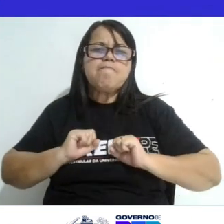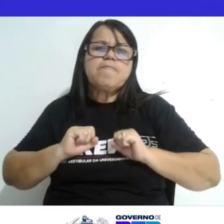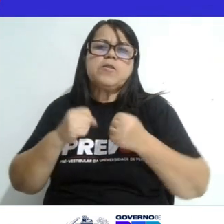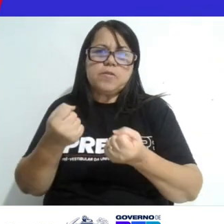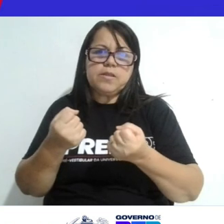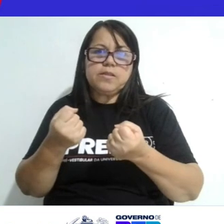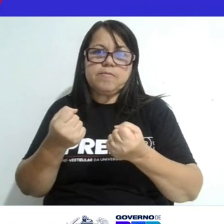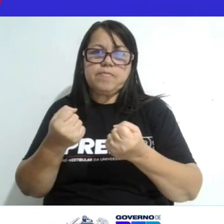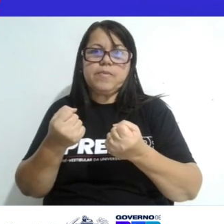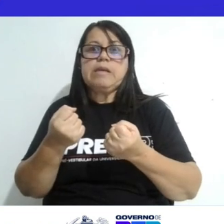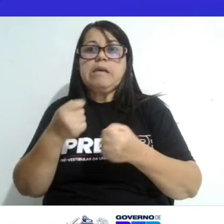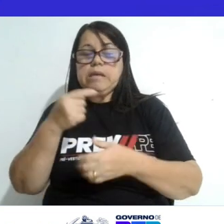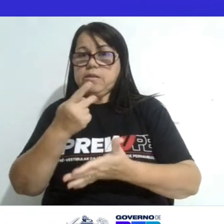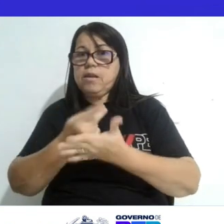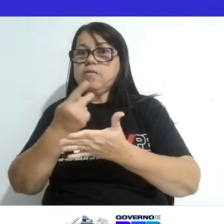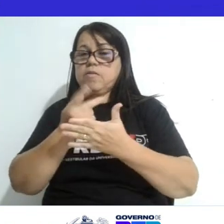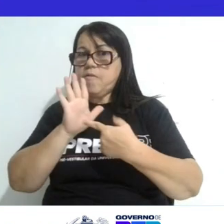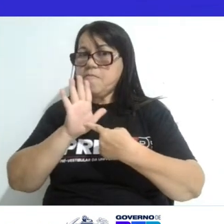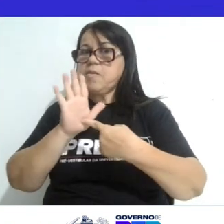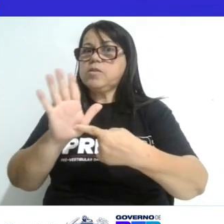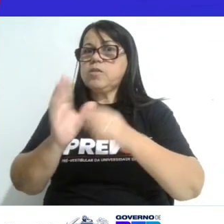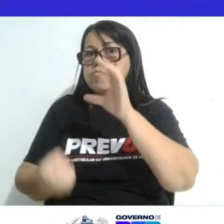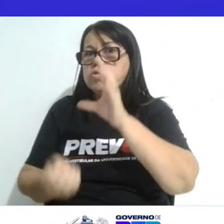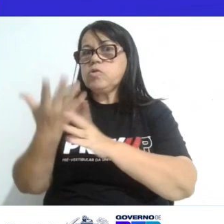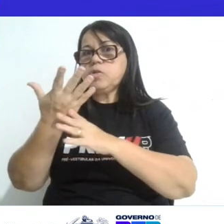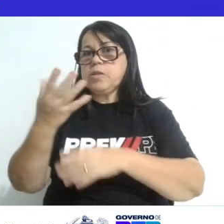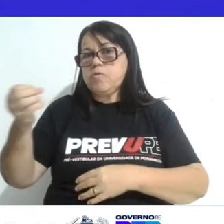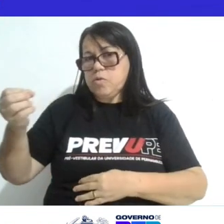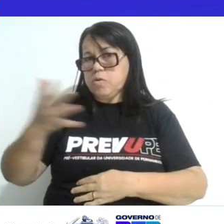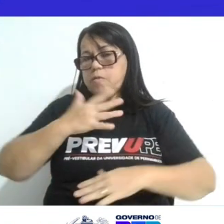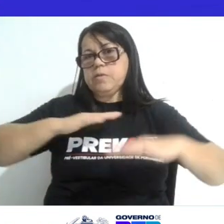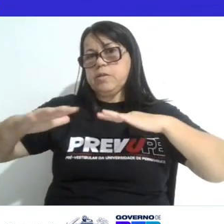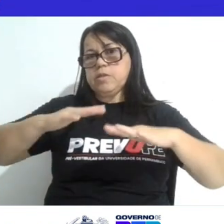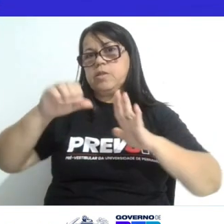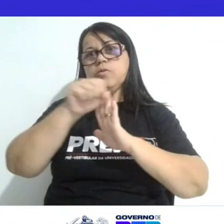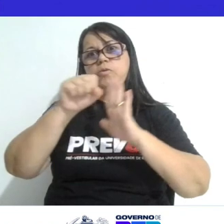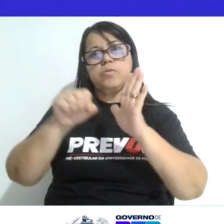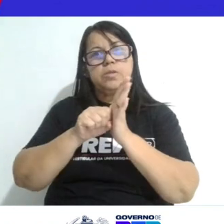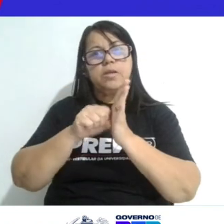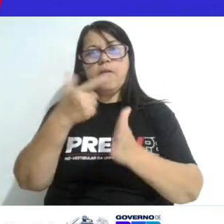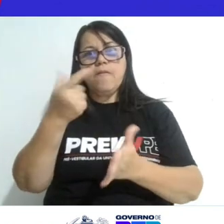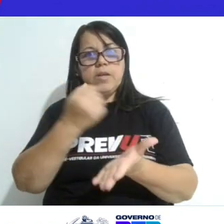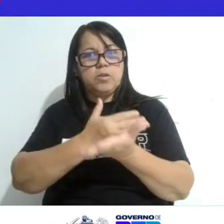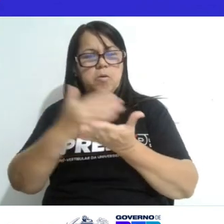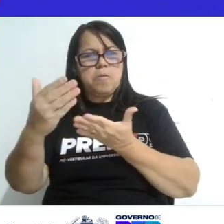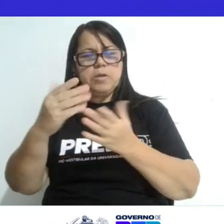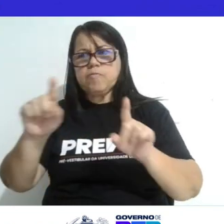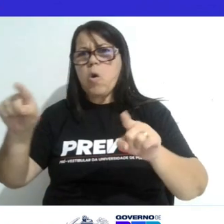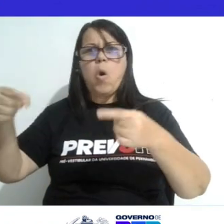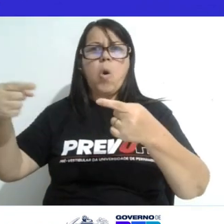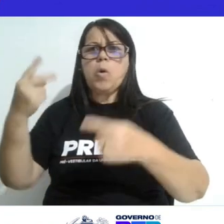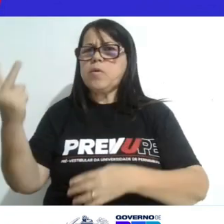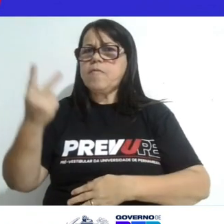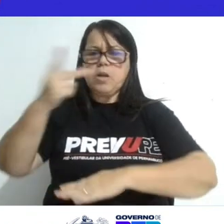essa crítica ficou ainda mais Evidente com o surgimento do Modernismo no início do século XX que se opôs veementemente aos valores